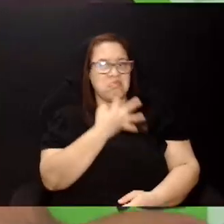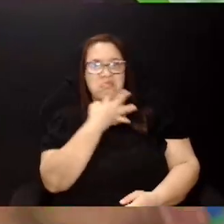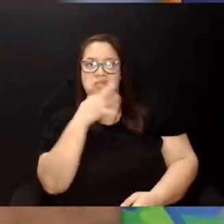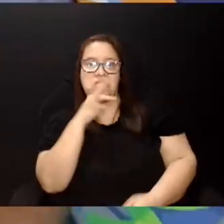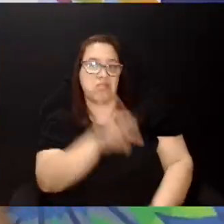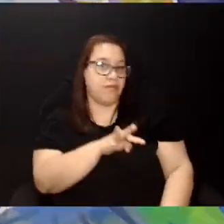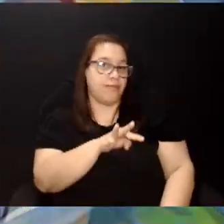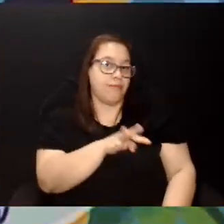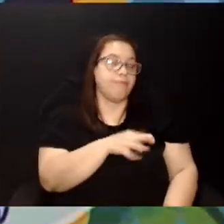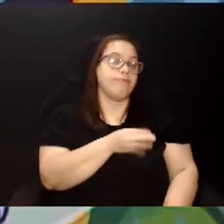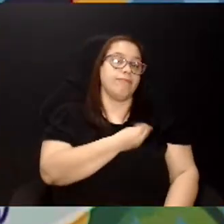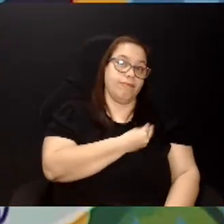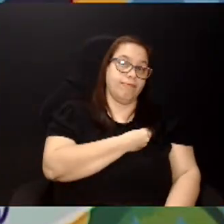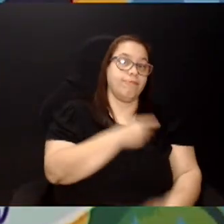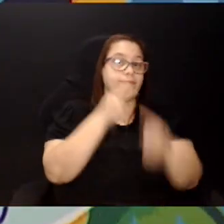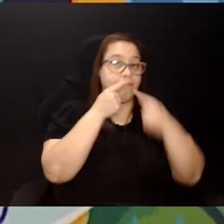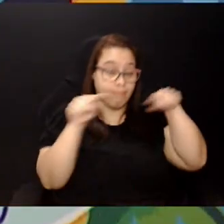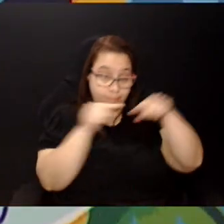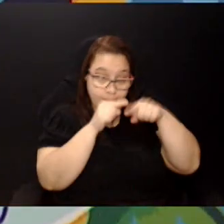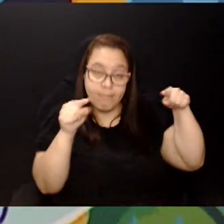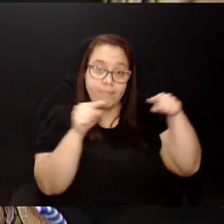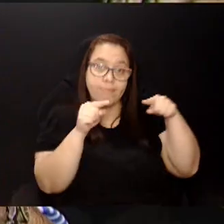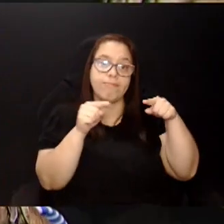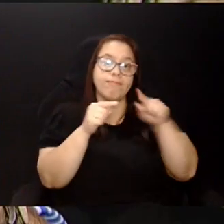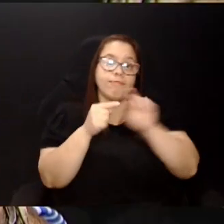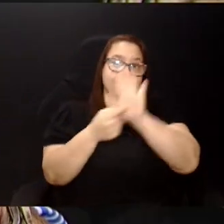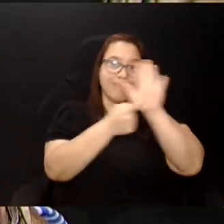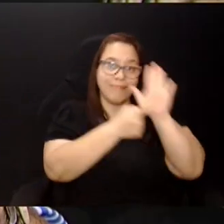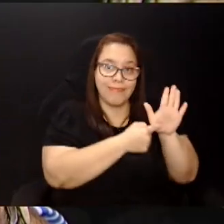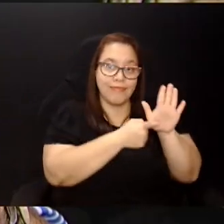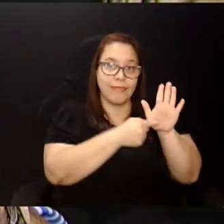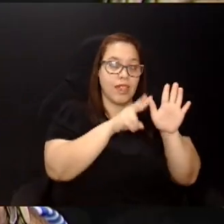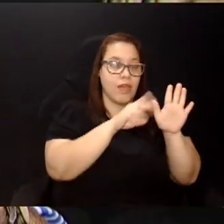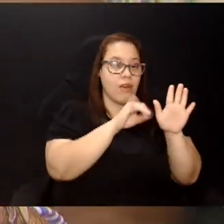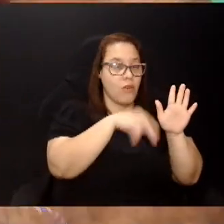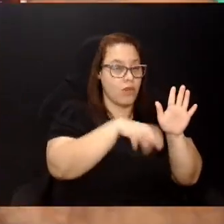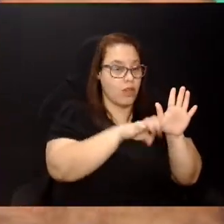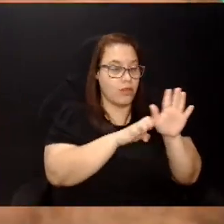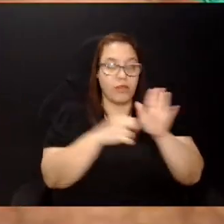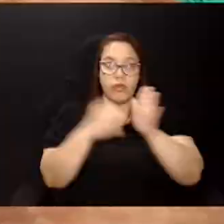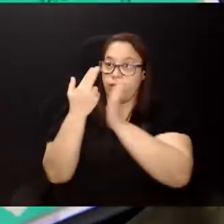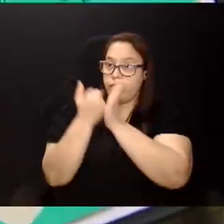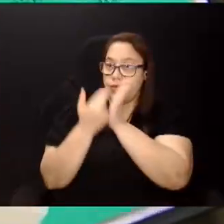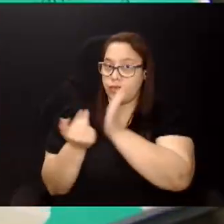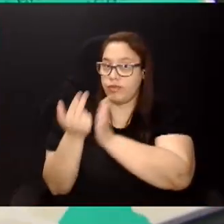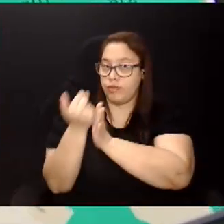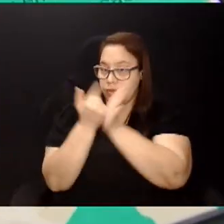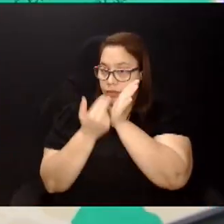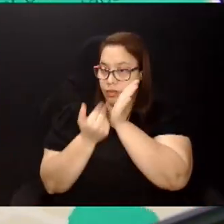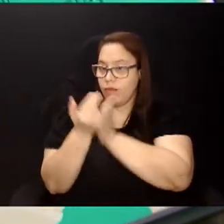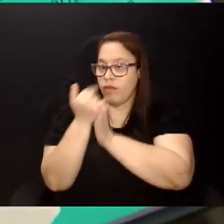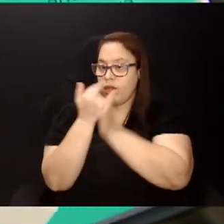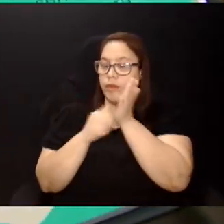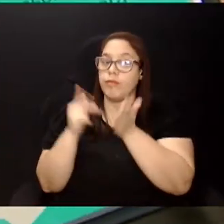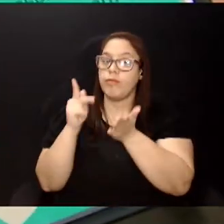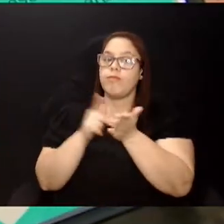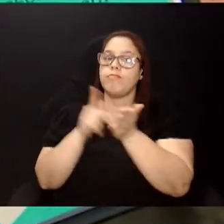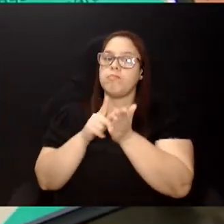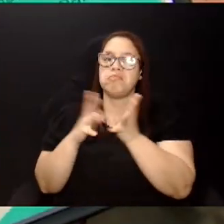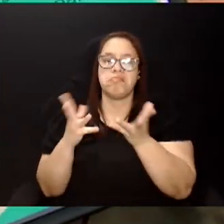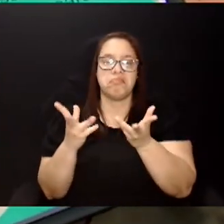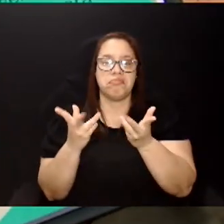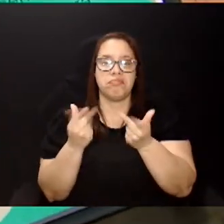vida de Carlos Gomes com ilustrações de Vieno. As ilustrações, elas são, na verdade, uma obra à